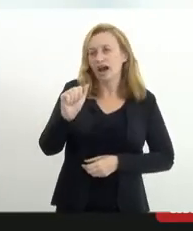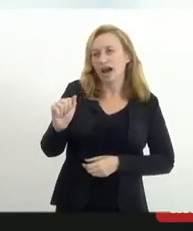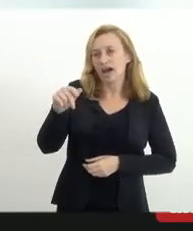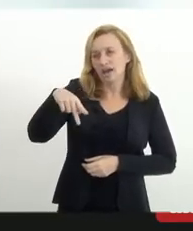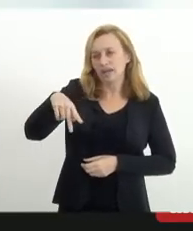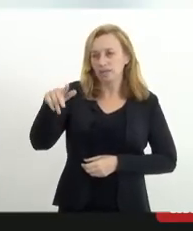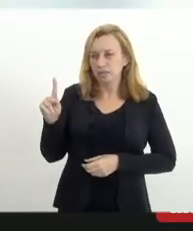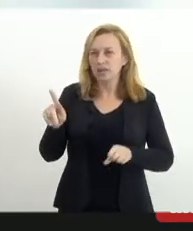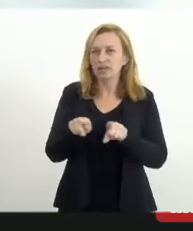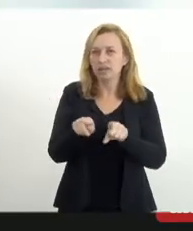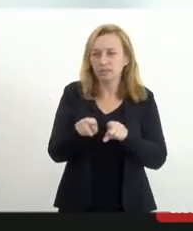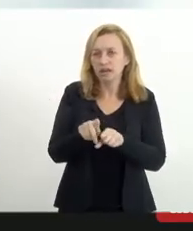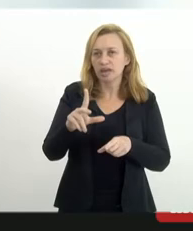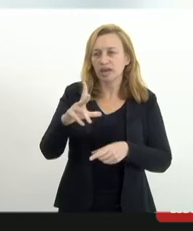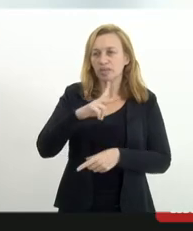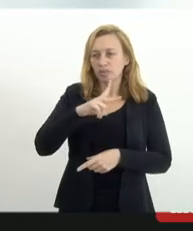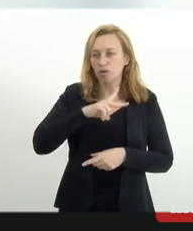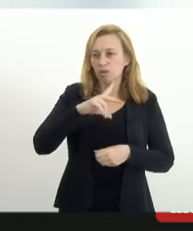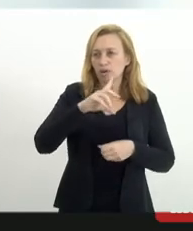Procuradoria.